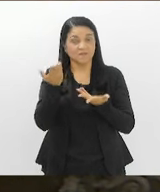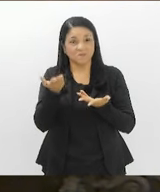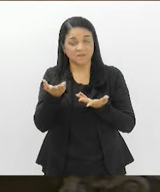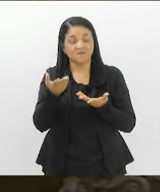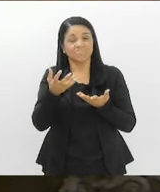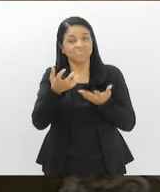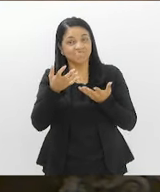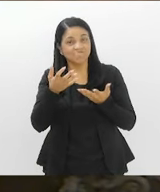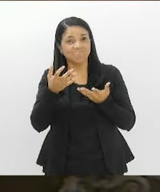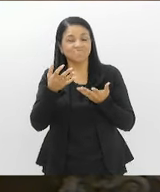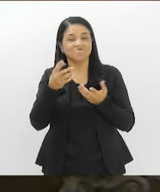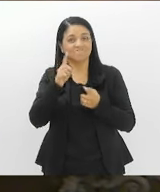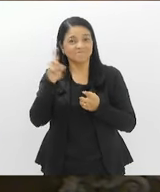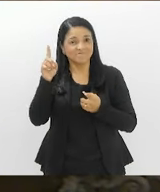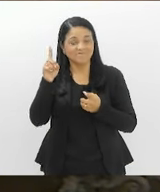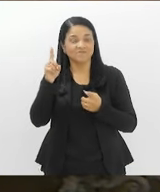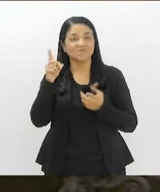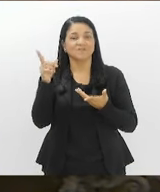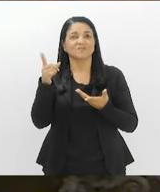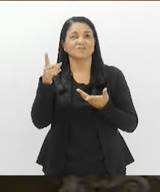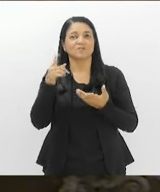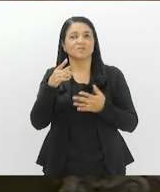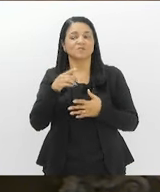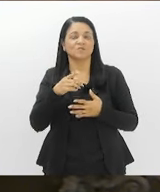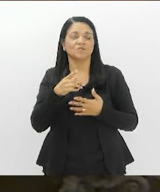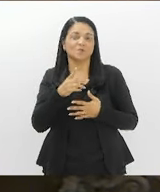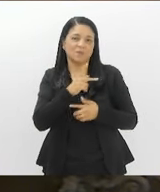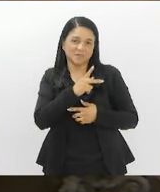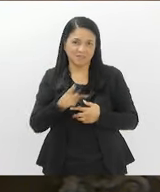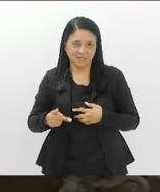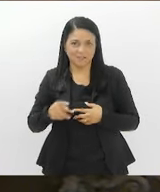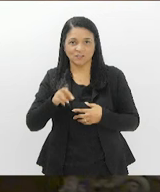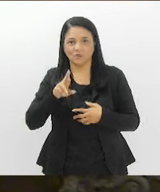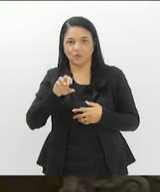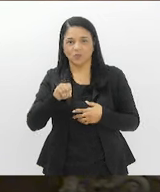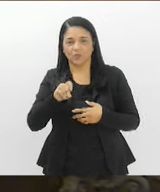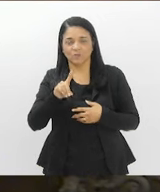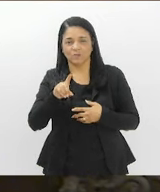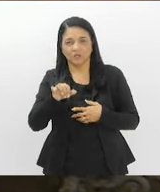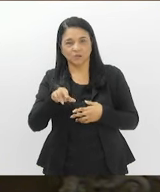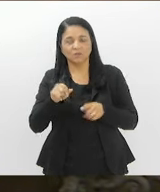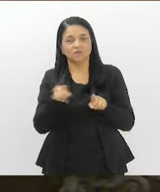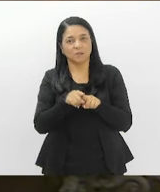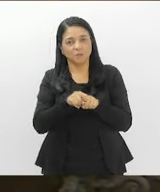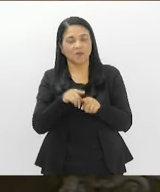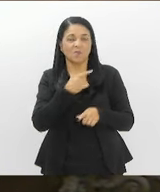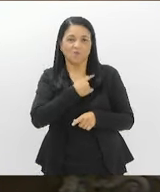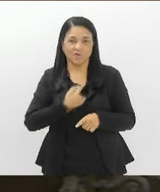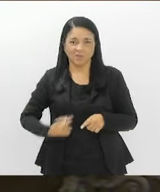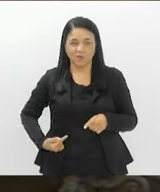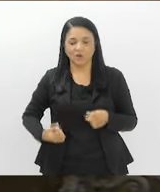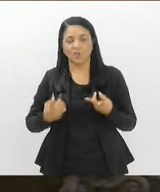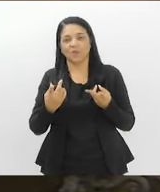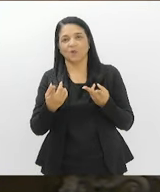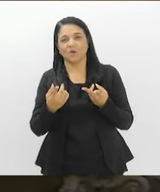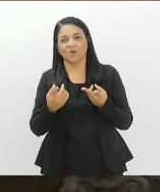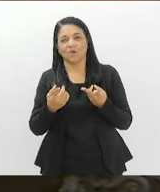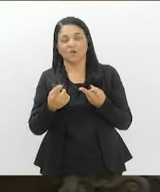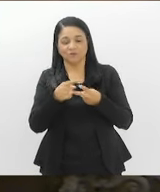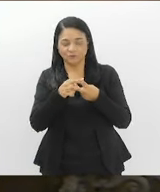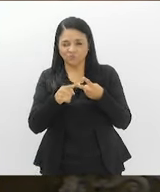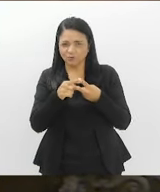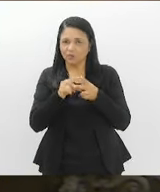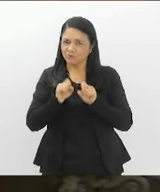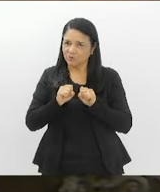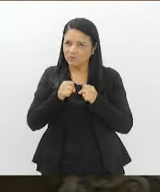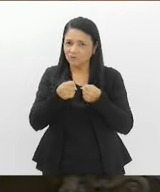Rodrigo Bacelar conseguiu encaixar, hoje teve posse no TRE, o governador também, os dois fizeram um esforço para